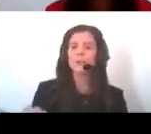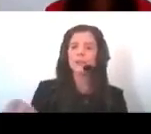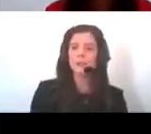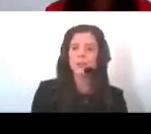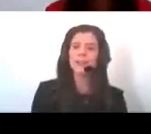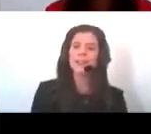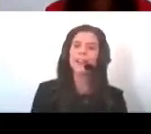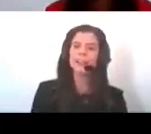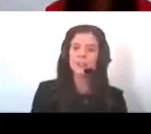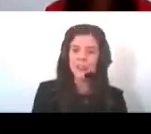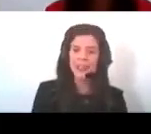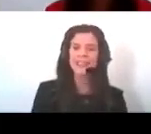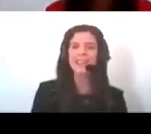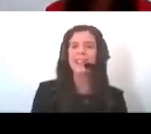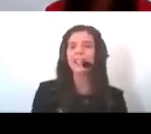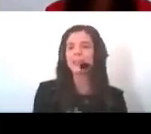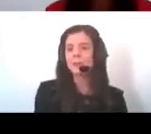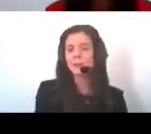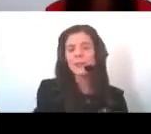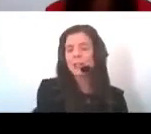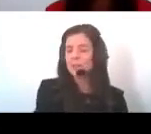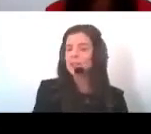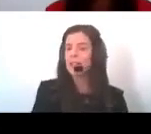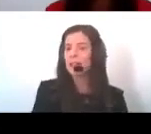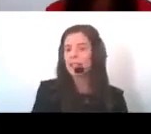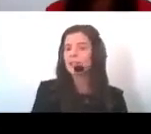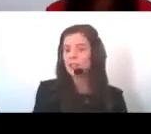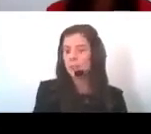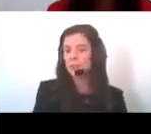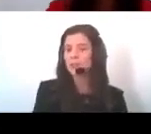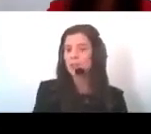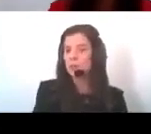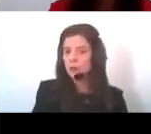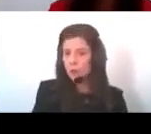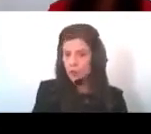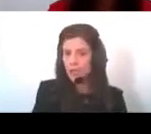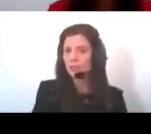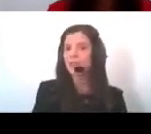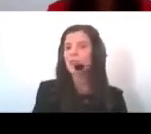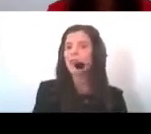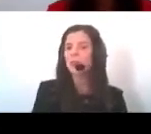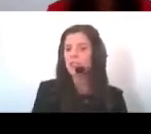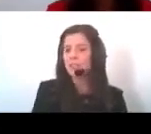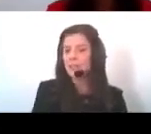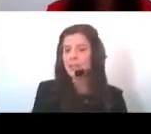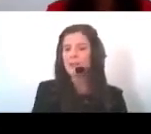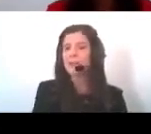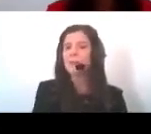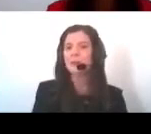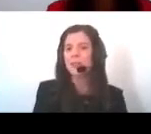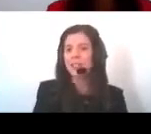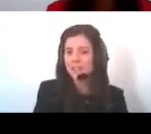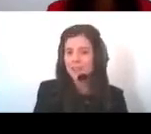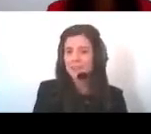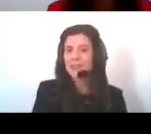alvará, desmembrar terreno, unificar terreno e fazer análise de aprovação ou não de projetos, como a gente também fala o